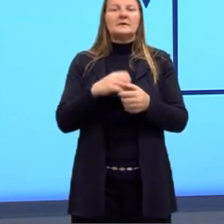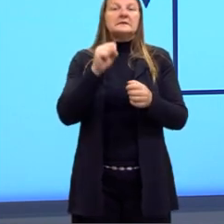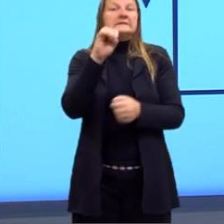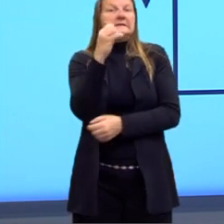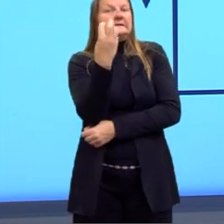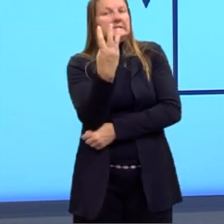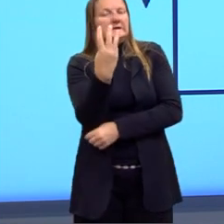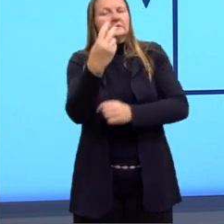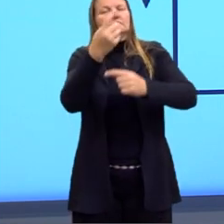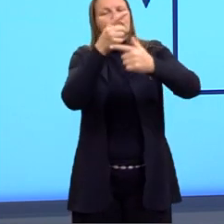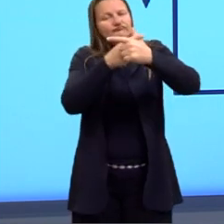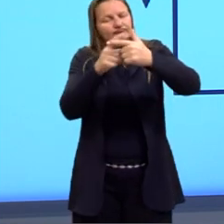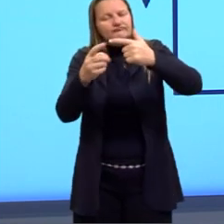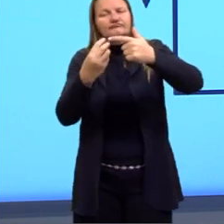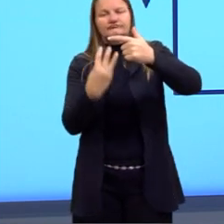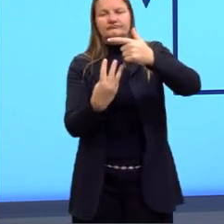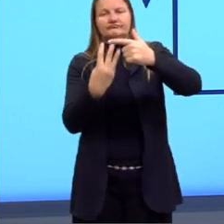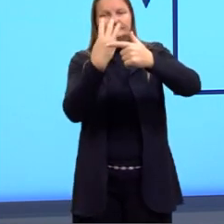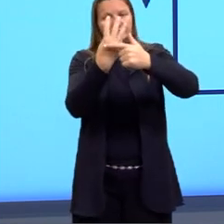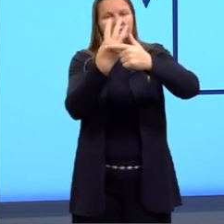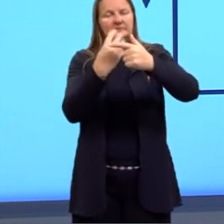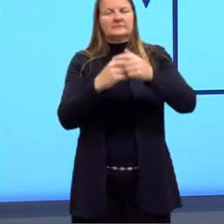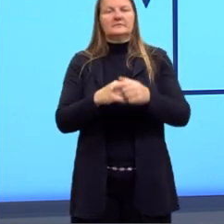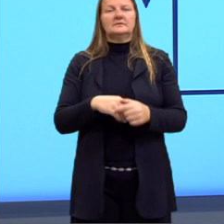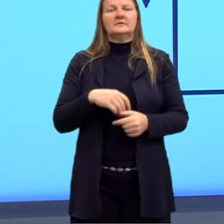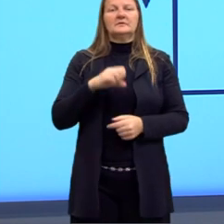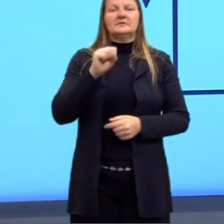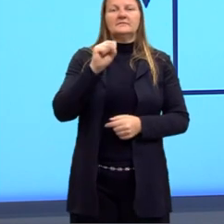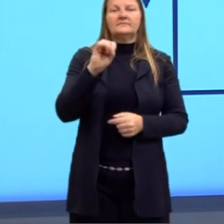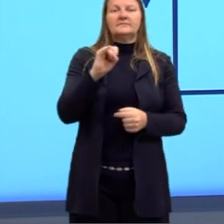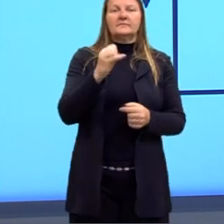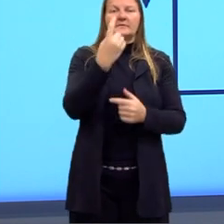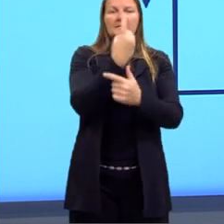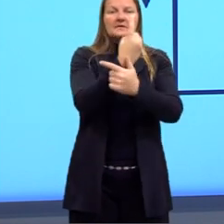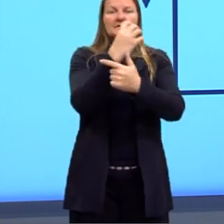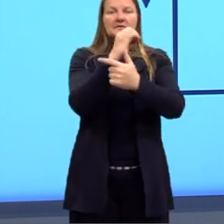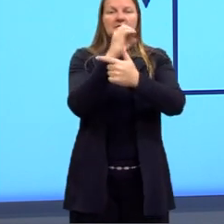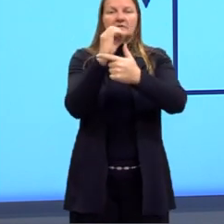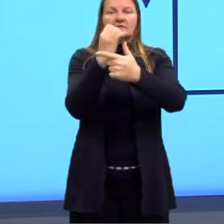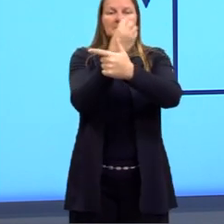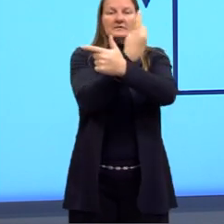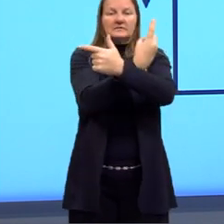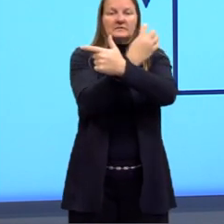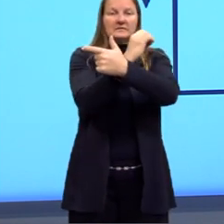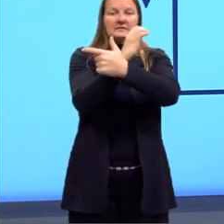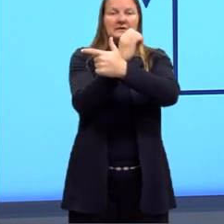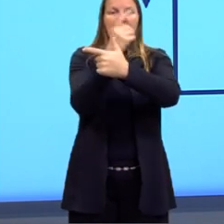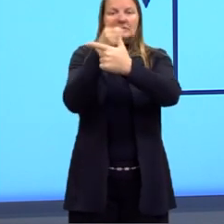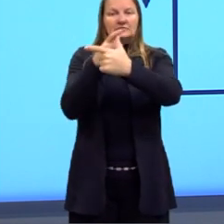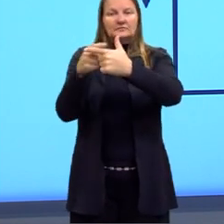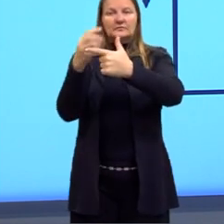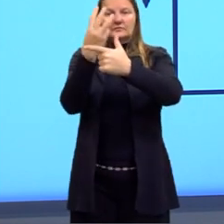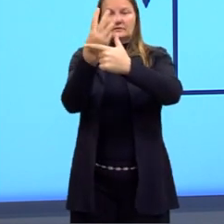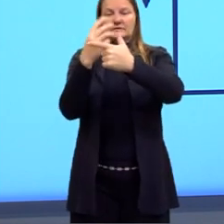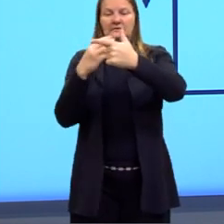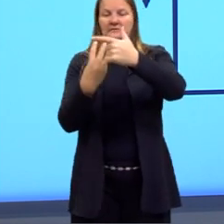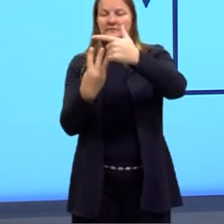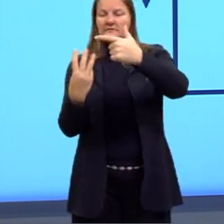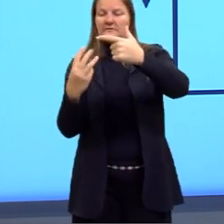3 né então pensando se fosse senha é que foi o exemplo que eu dei então sem / 3 vai dar